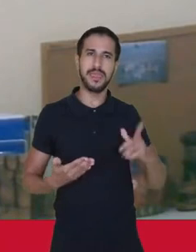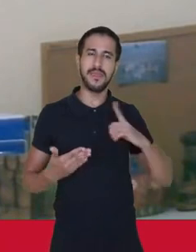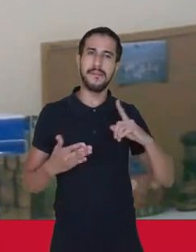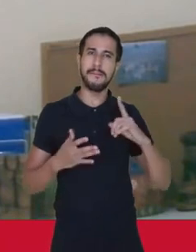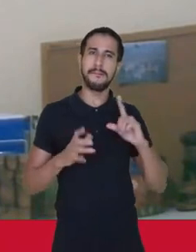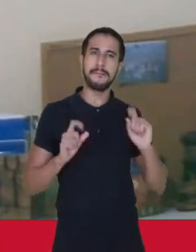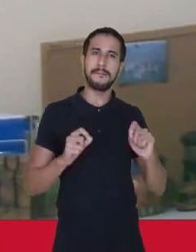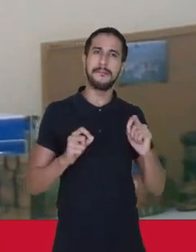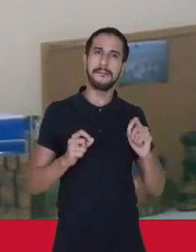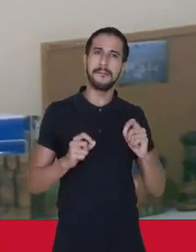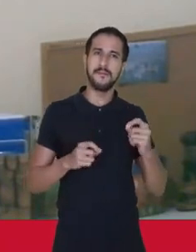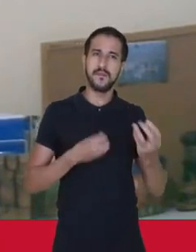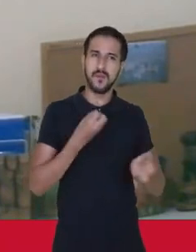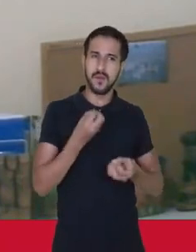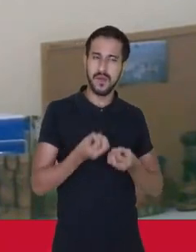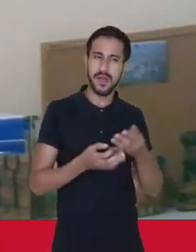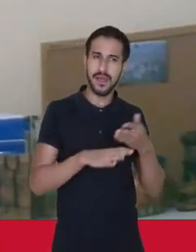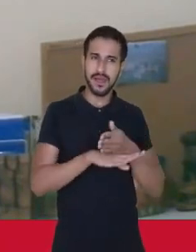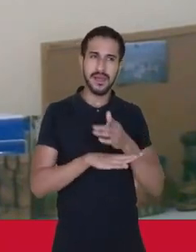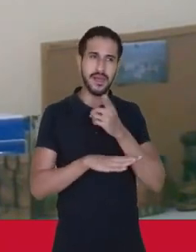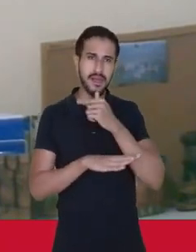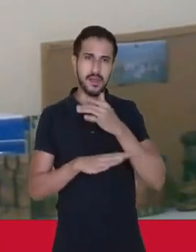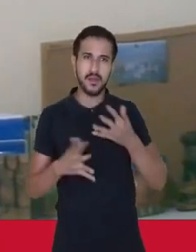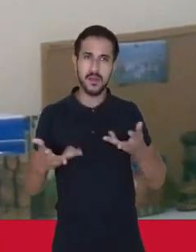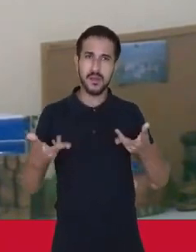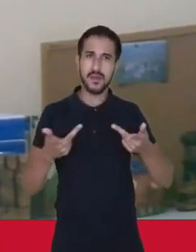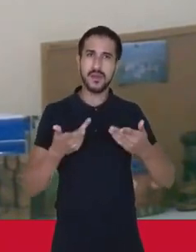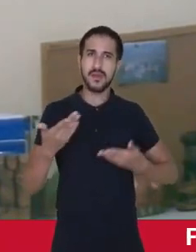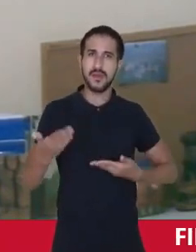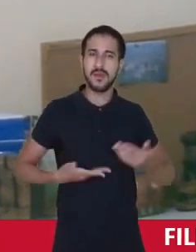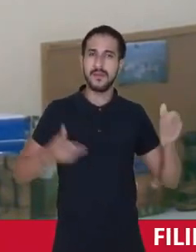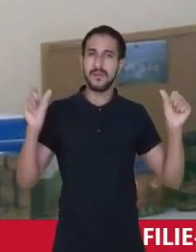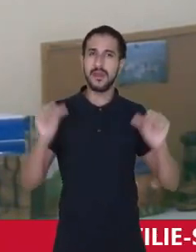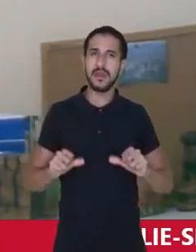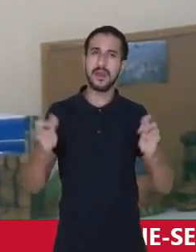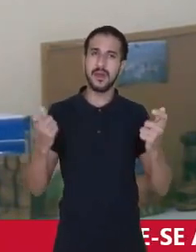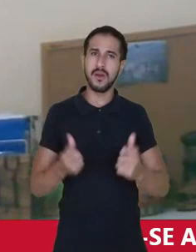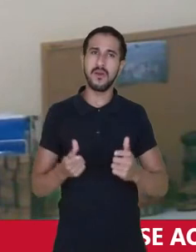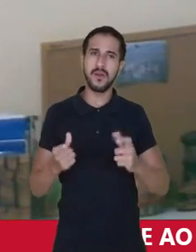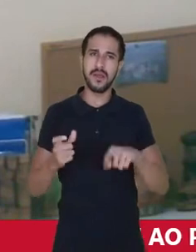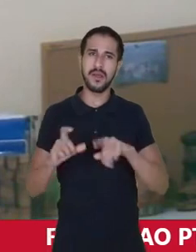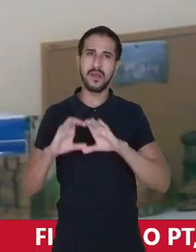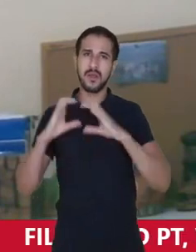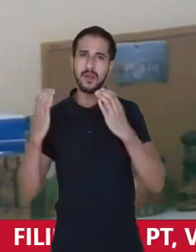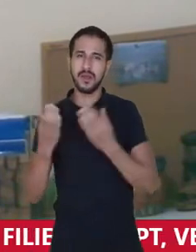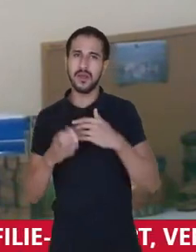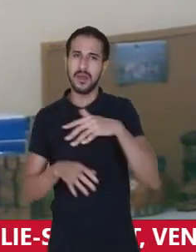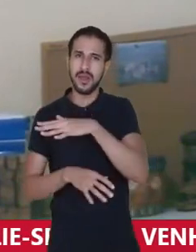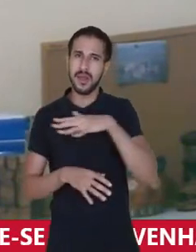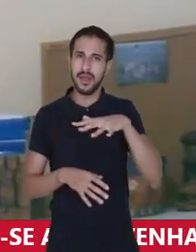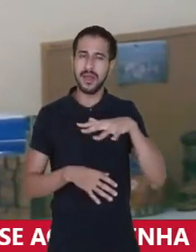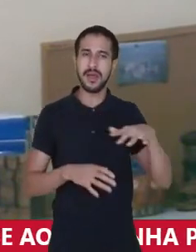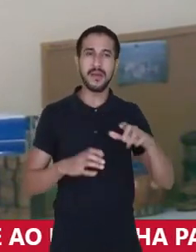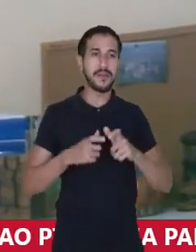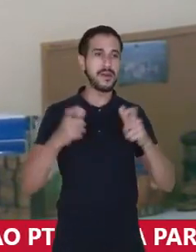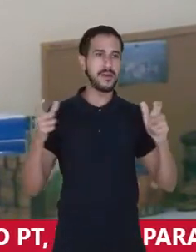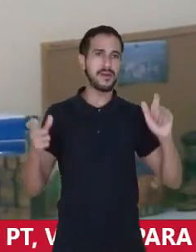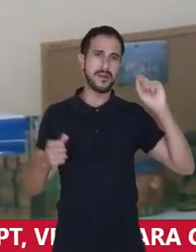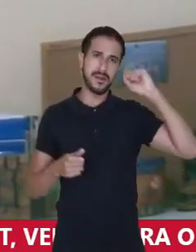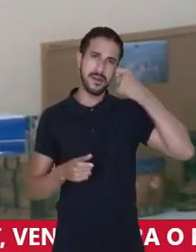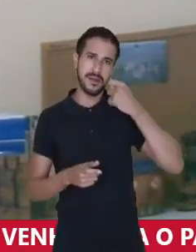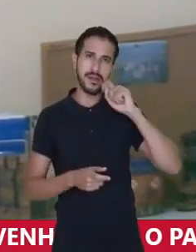disponibilização, de oferta de água, onde a qualidade do serviço é pior, eram comunidades em áreas de maioria negra. Então,